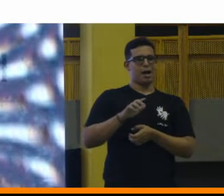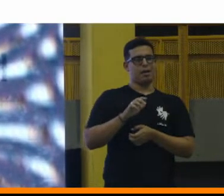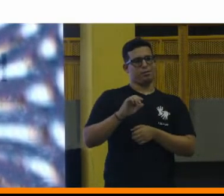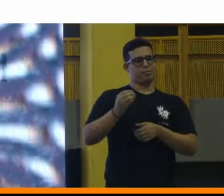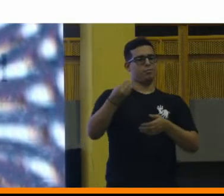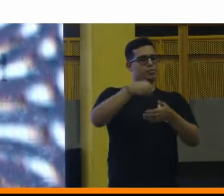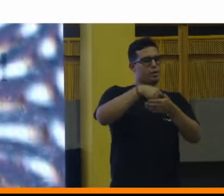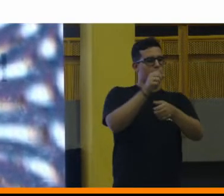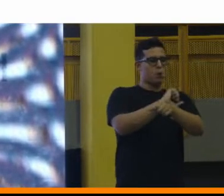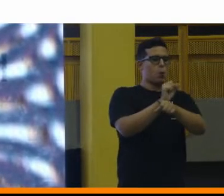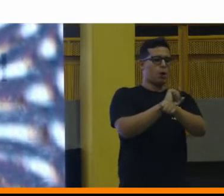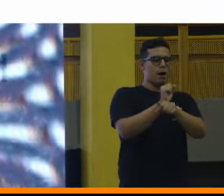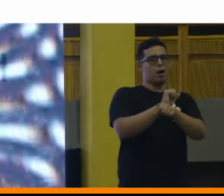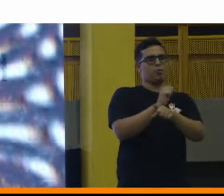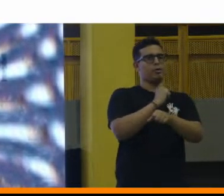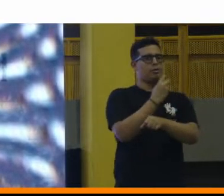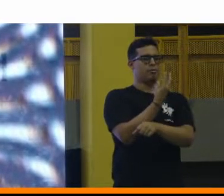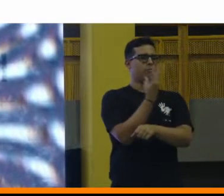Tomem cuidado,